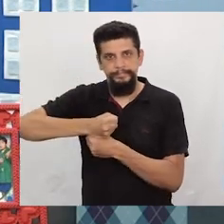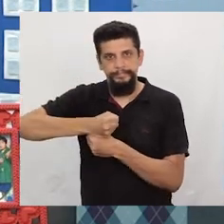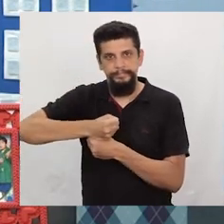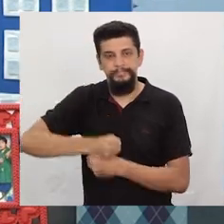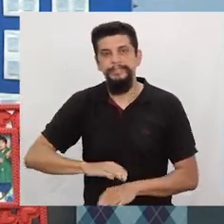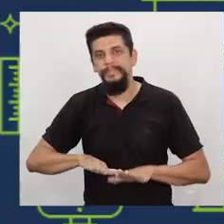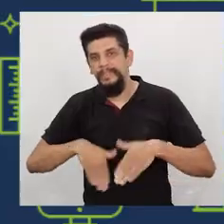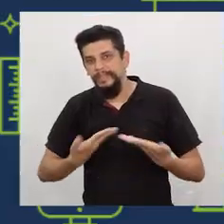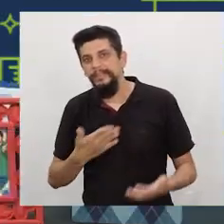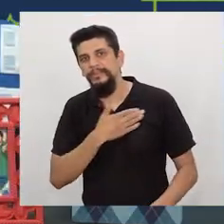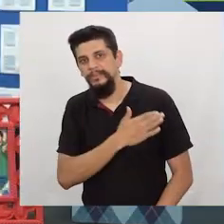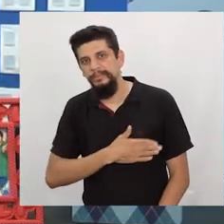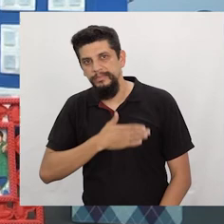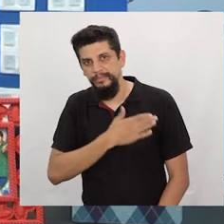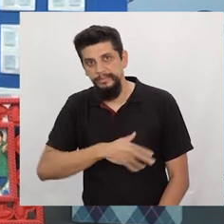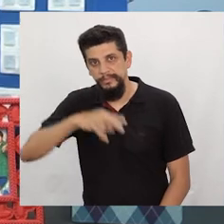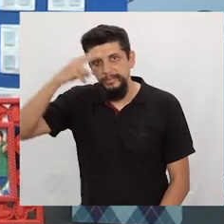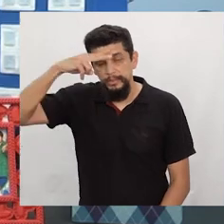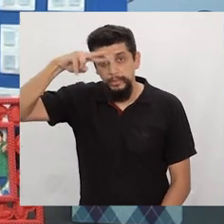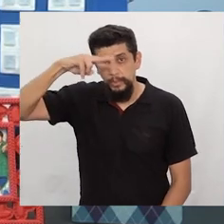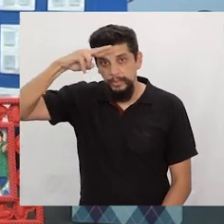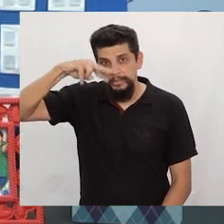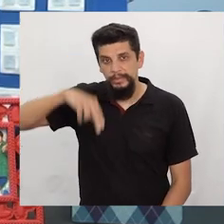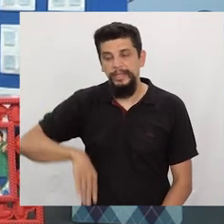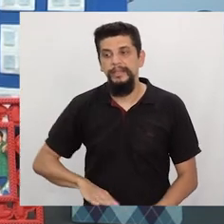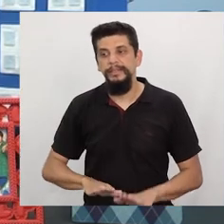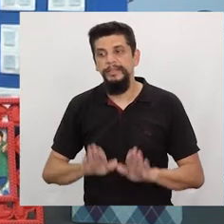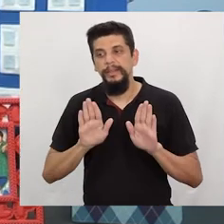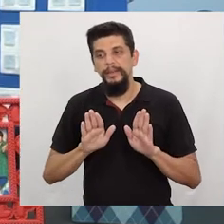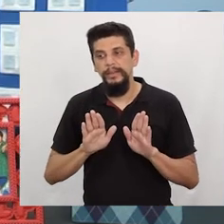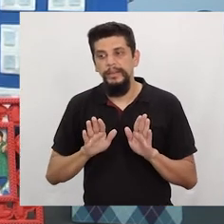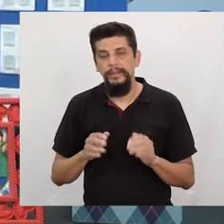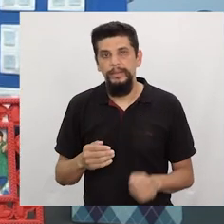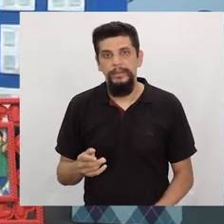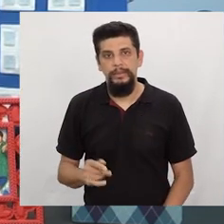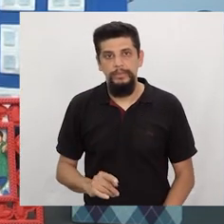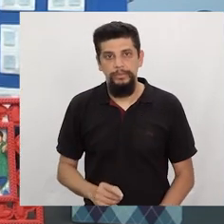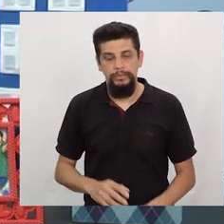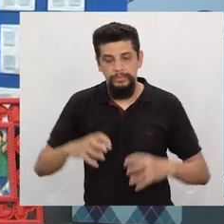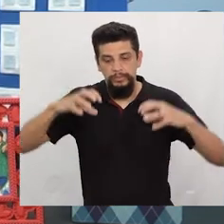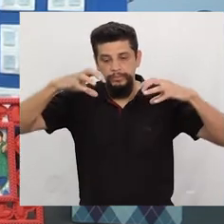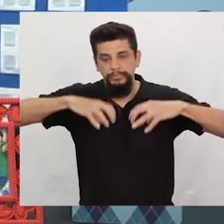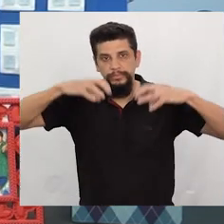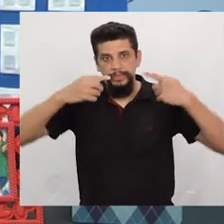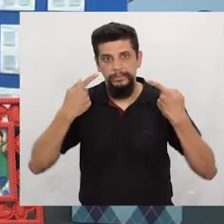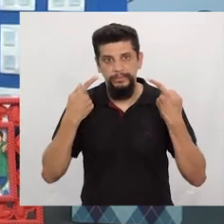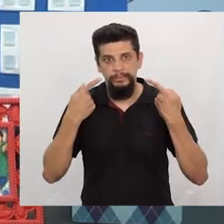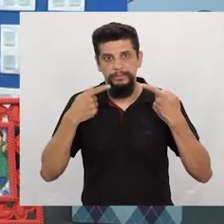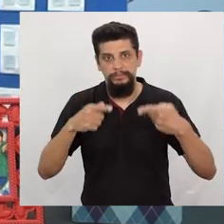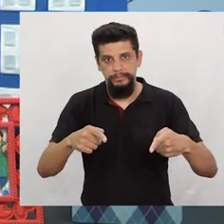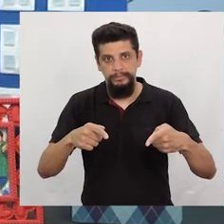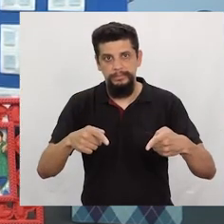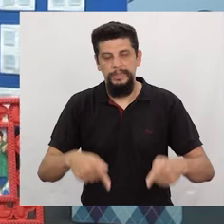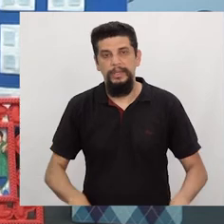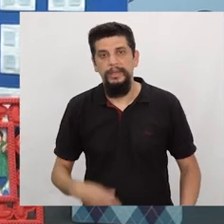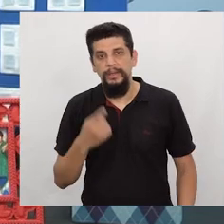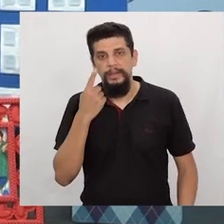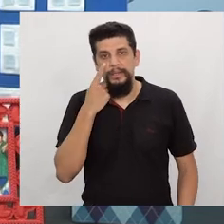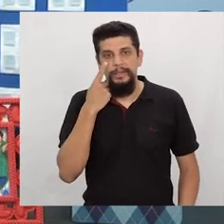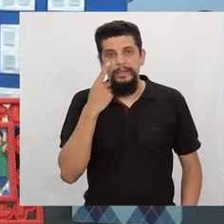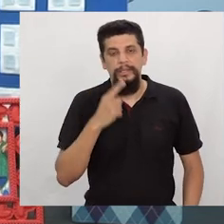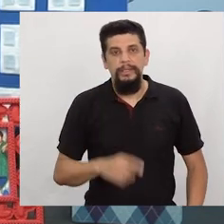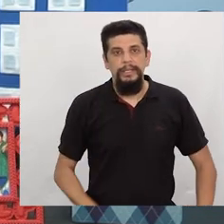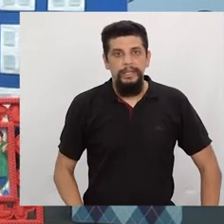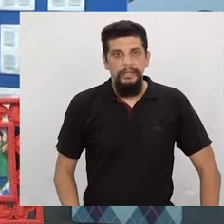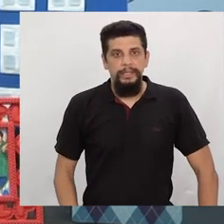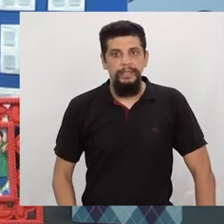fechou. E aí, gostaram da nossa história? Então vamos para a nossa chuva de desafios. Olha